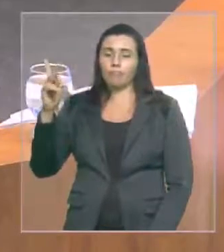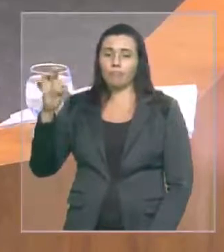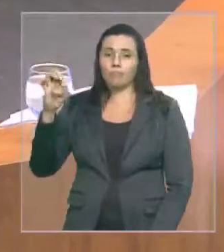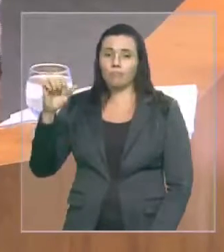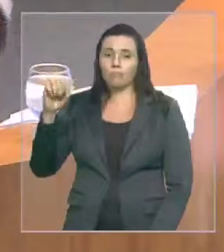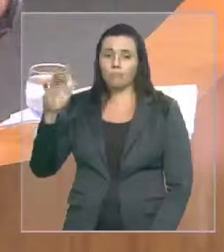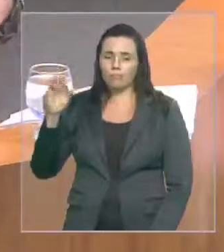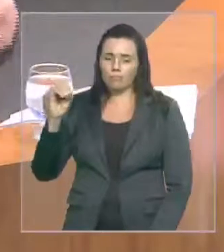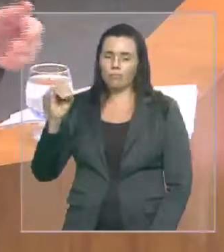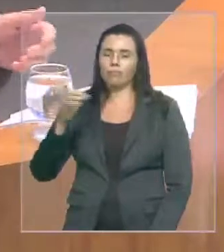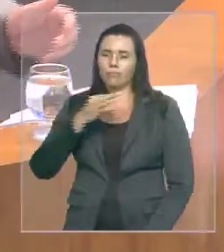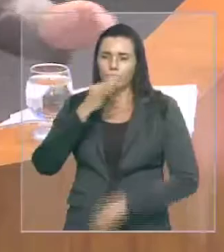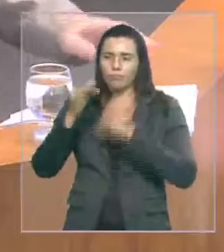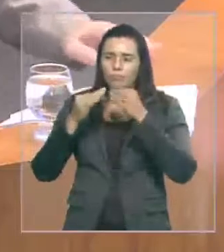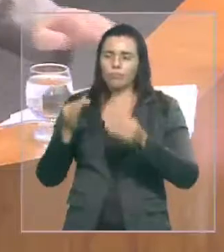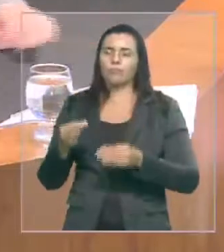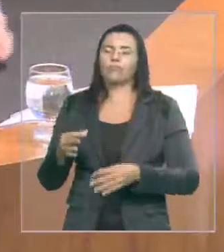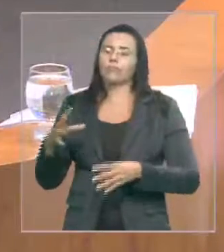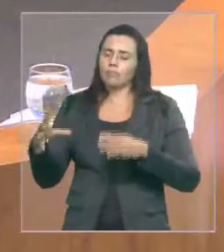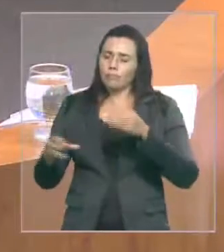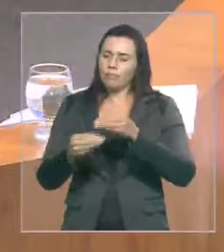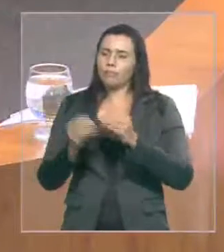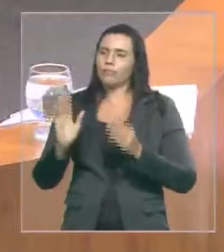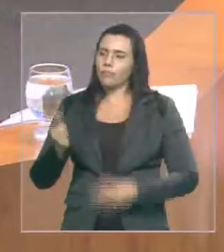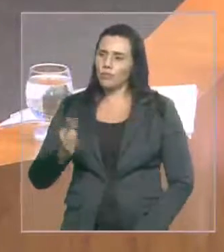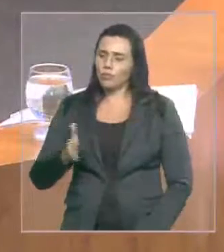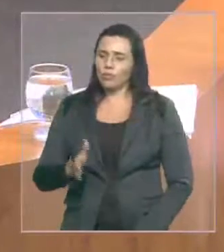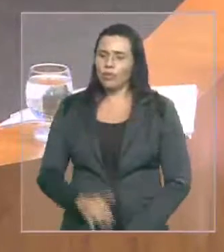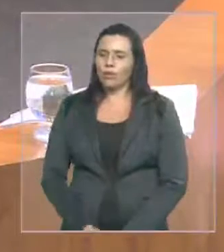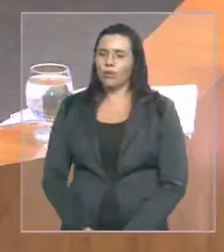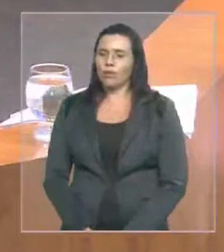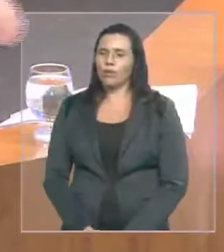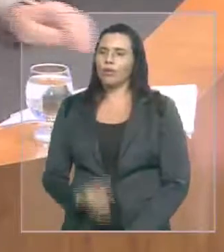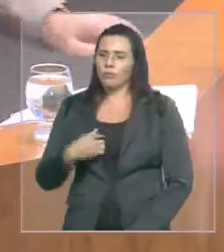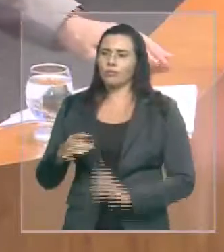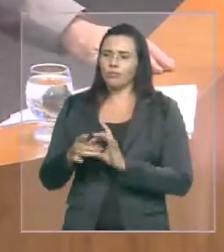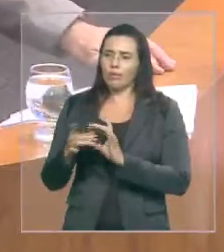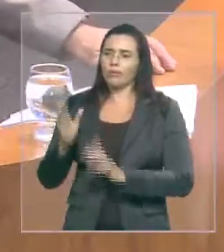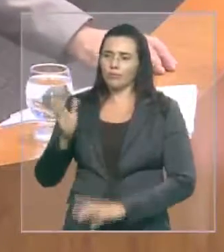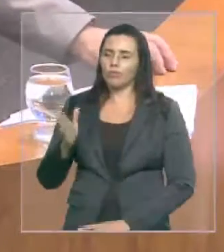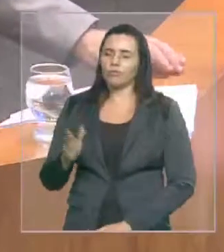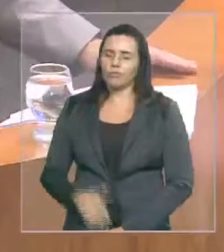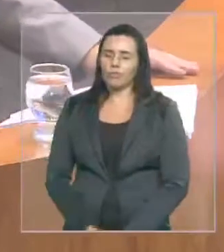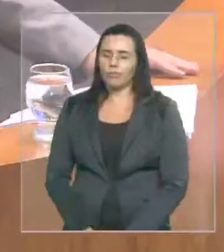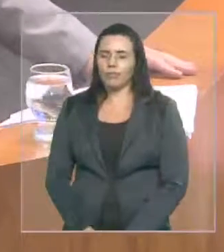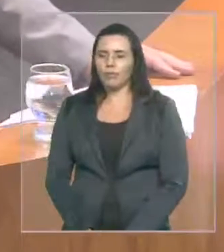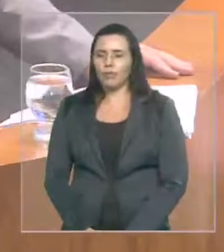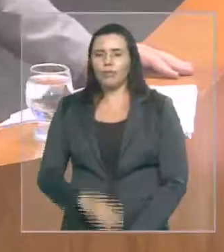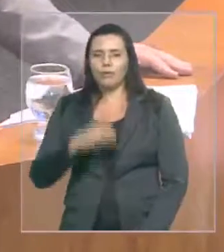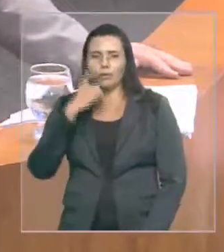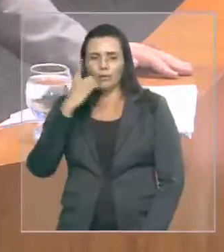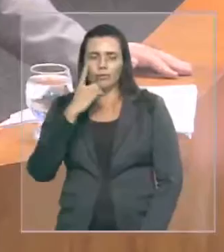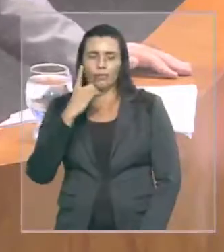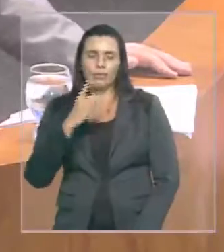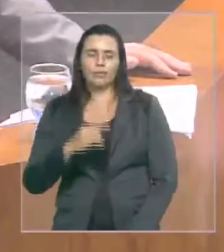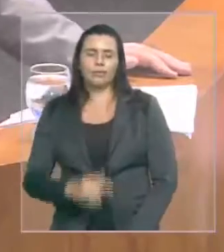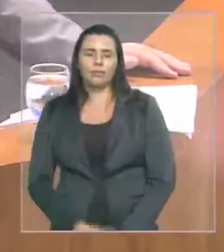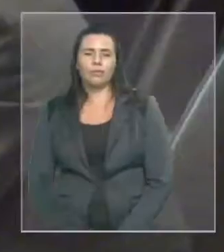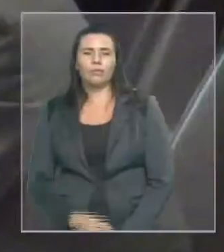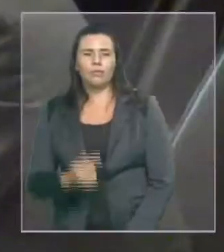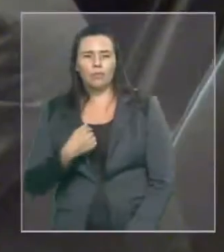técnico e Vossa Excelência pode aparteá-lo em qualquer momento, eu farei logo agora. Deputado Edivaldo, eu até iria fazer